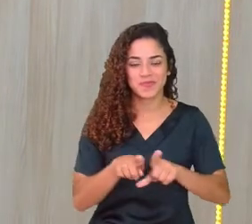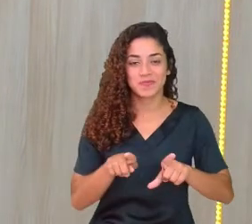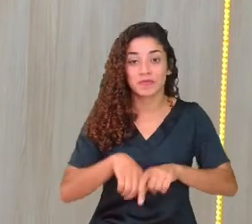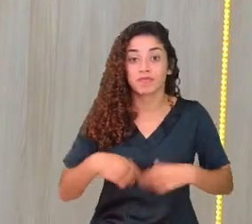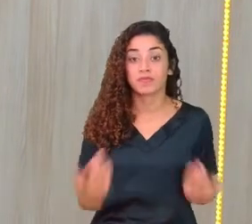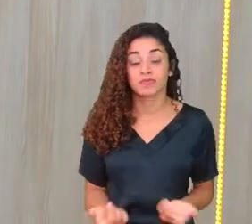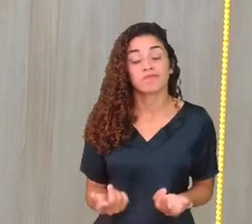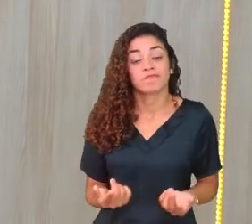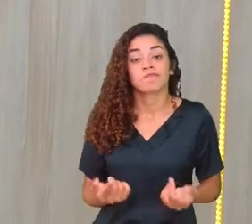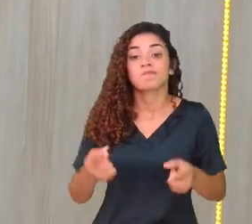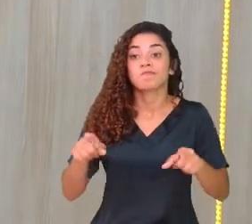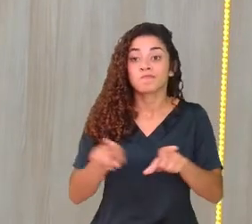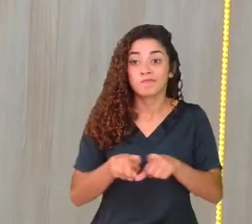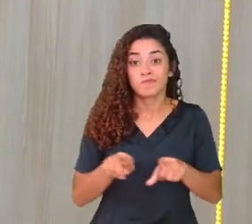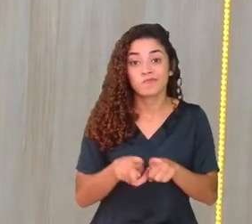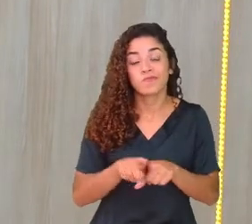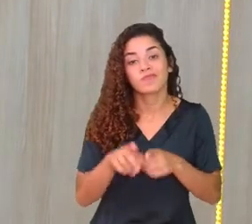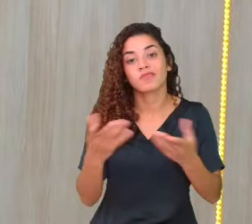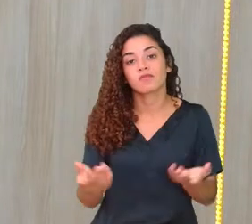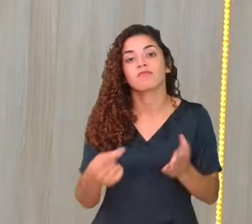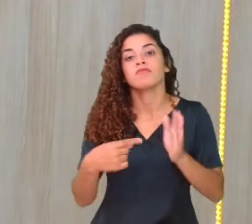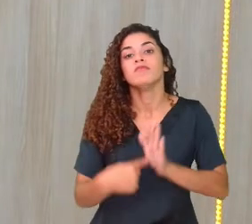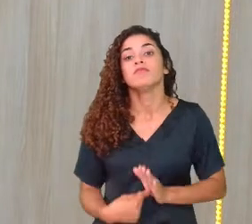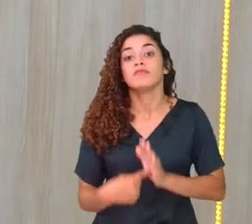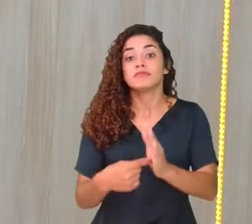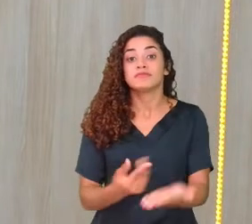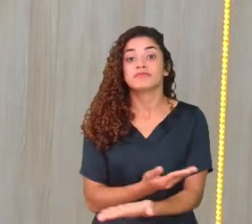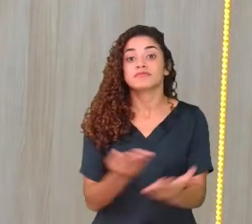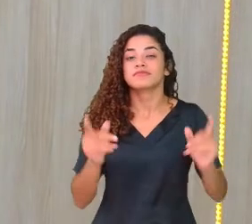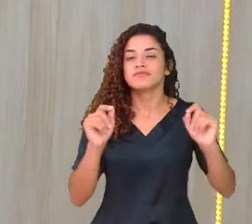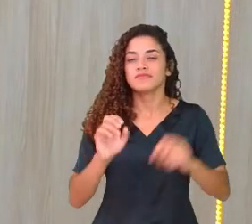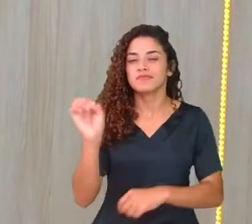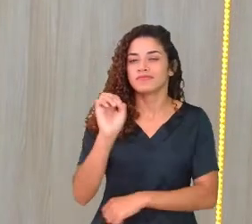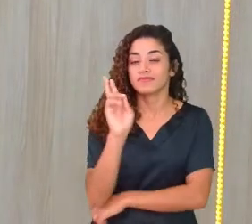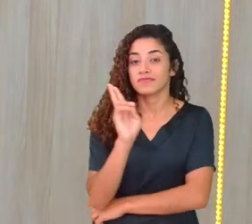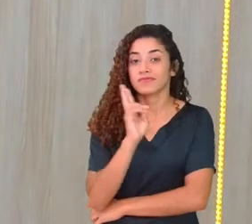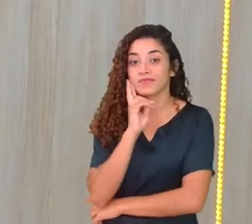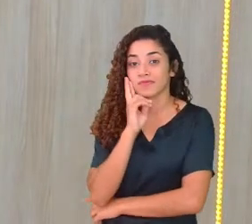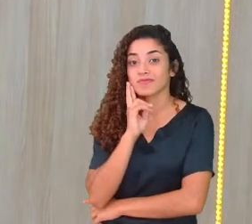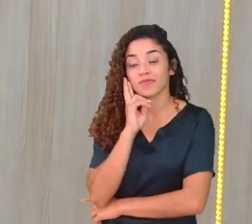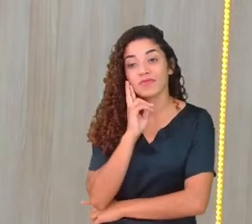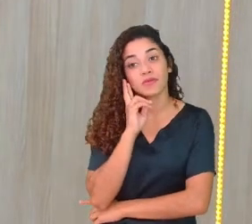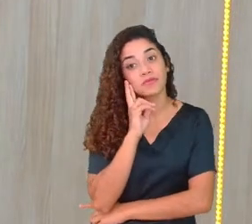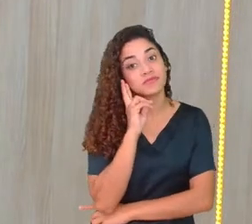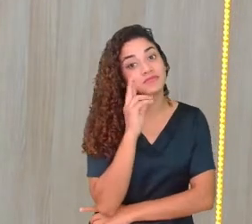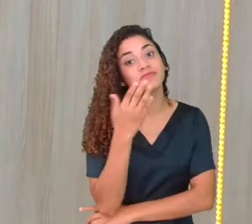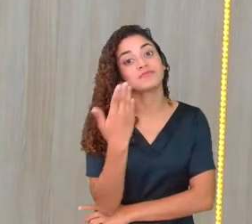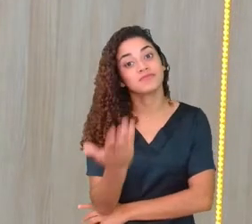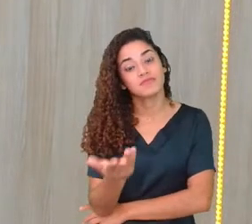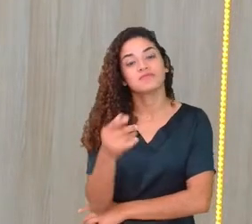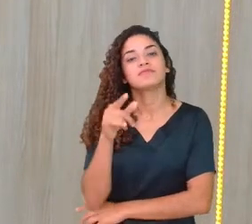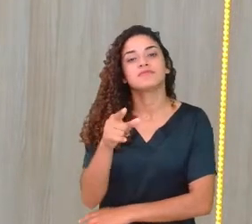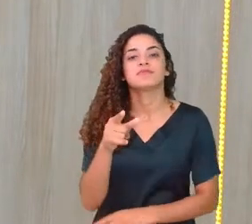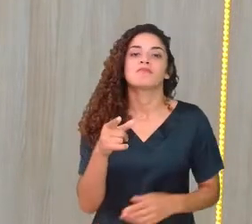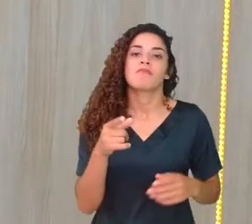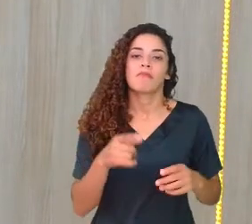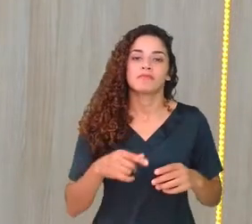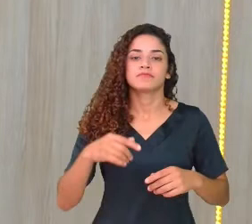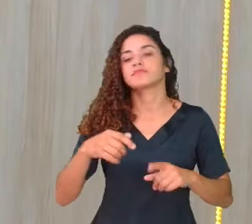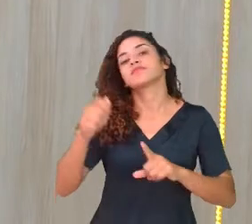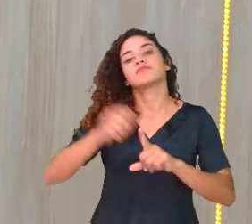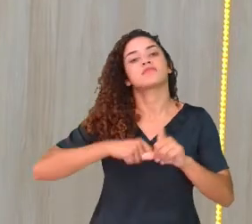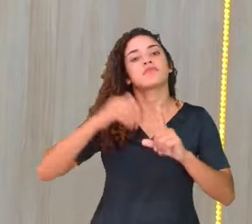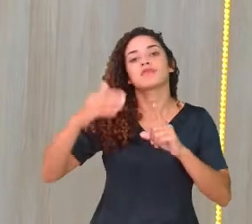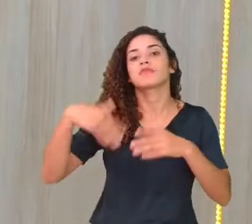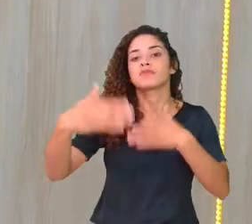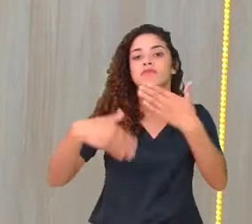Mas também eu trago para vocês o Outubro Rosa, não é? O Outubro Rosa, ele vem chegando, todo mês nós trazemos